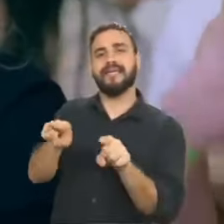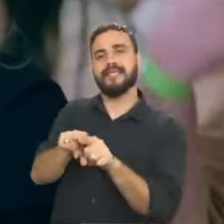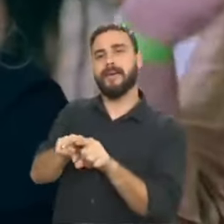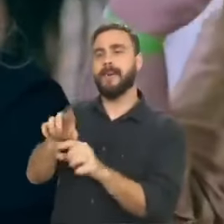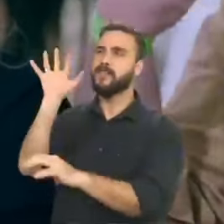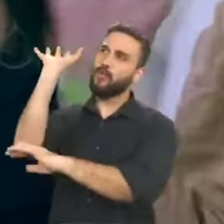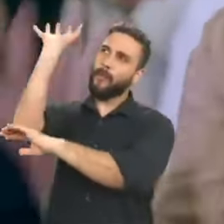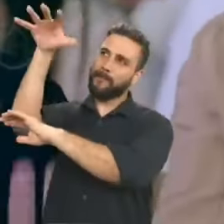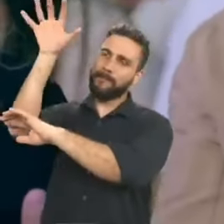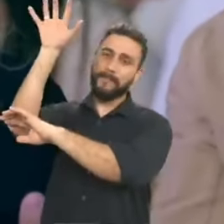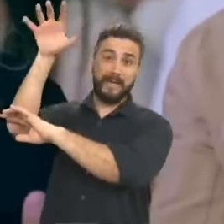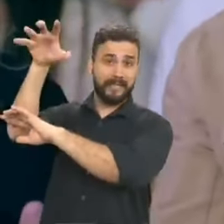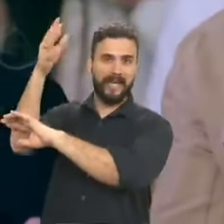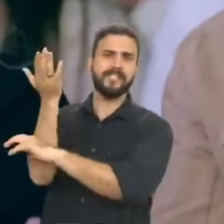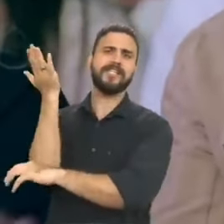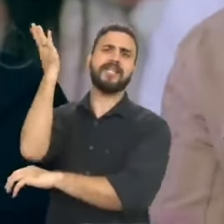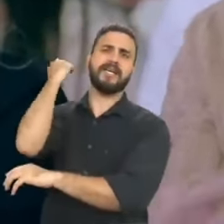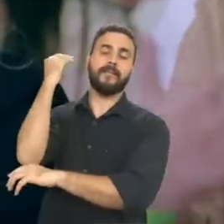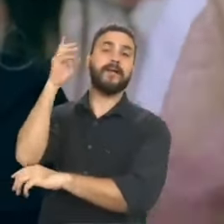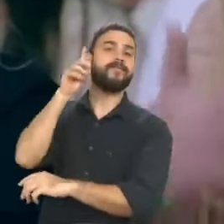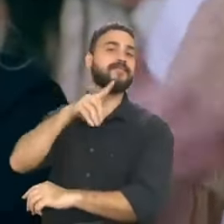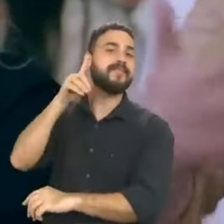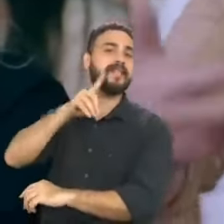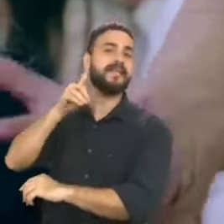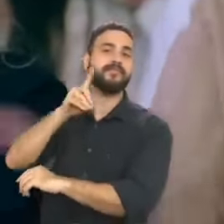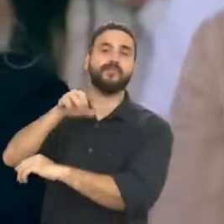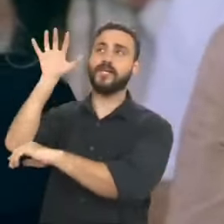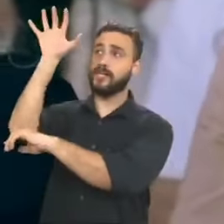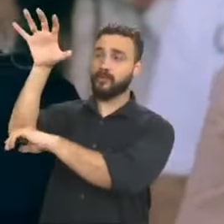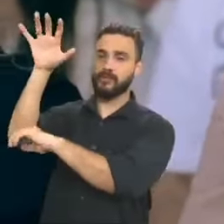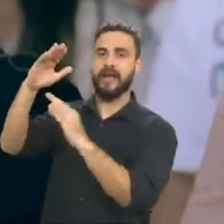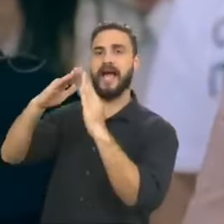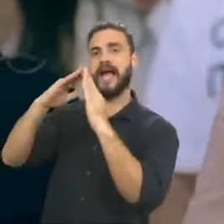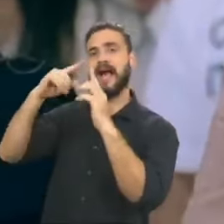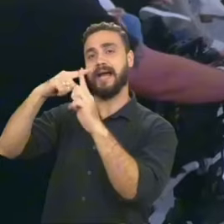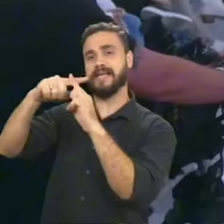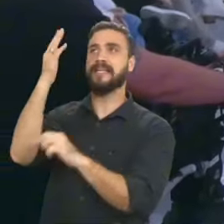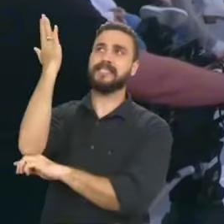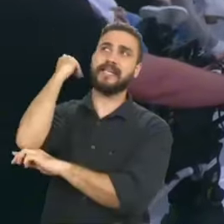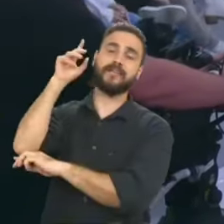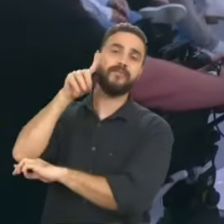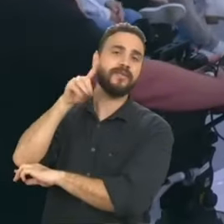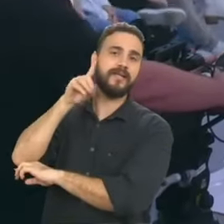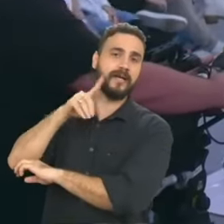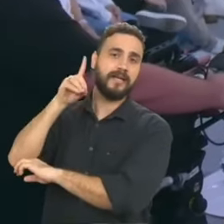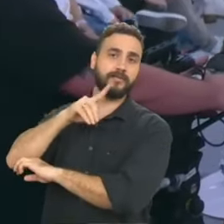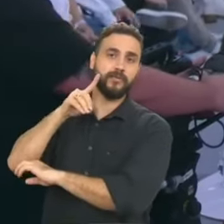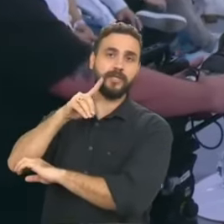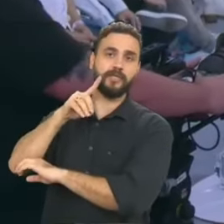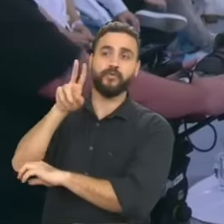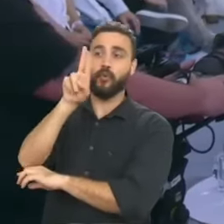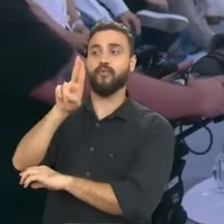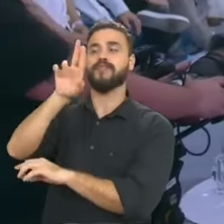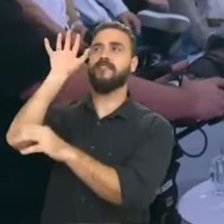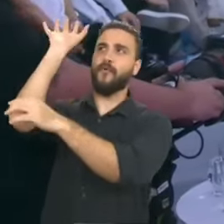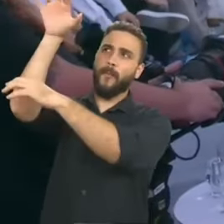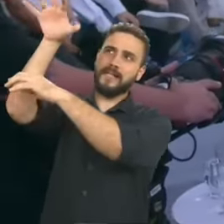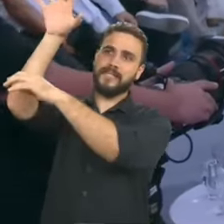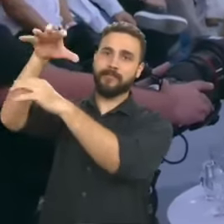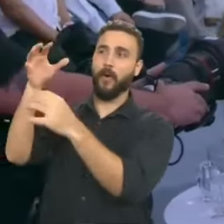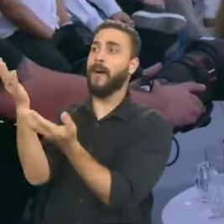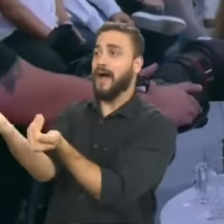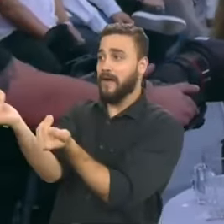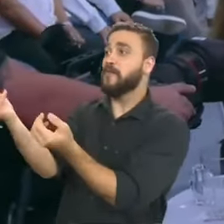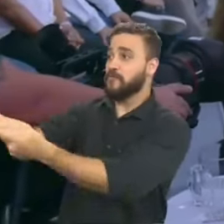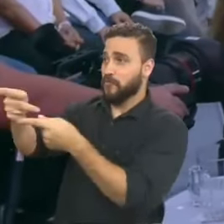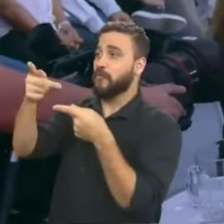missionária da igreja nos Estados Unidos para ganhar jovens moradores de rua. Eles não tinham noção na época que ia virar a